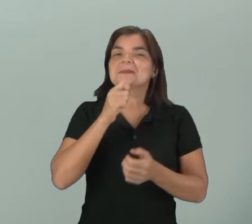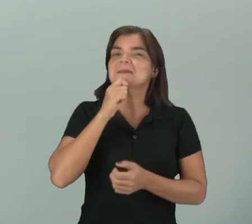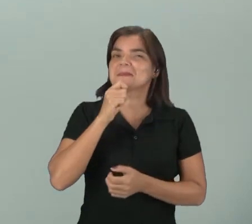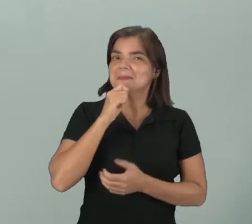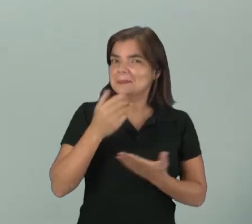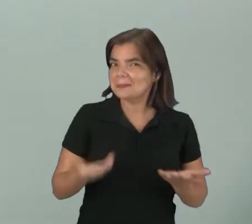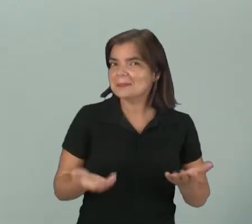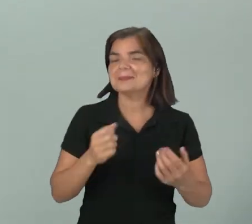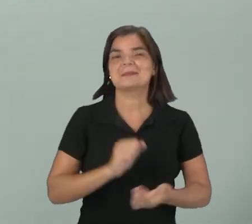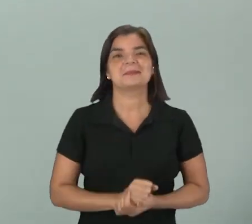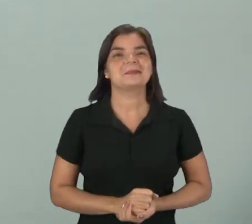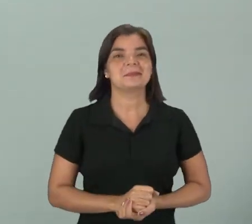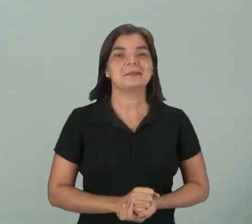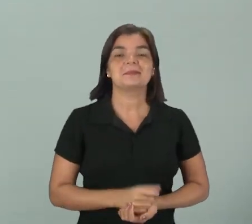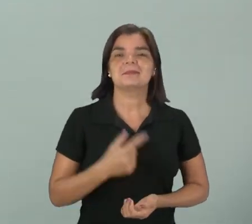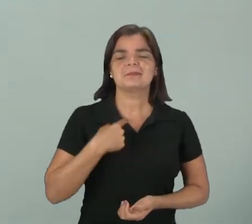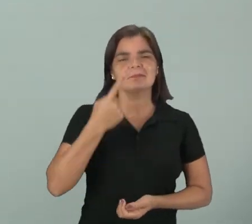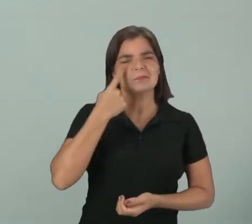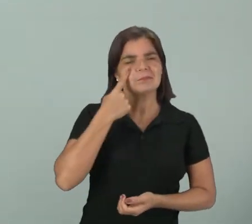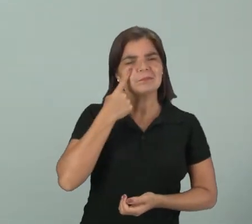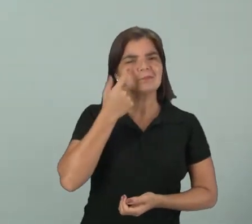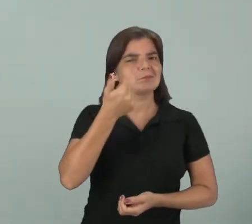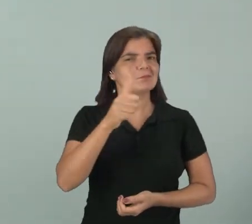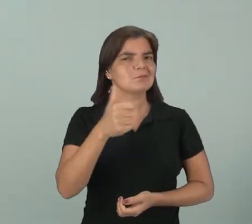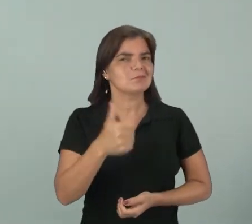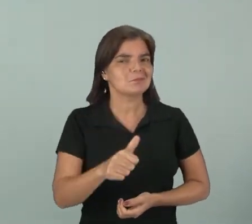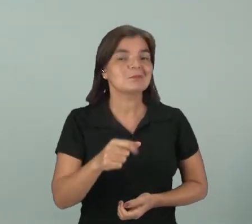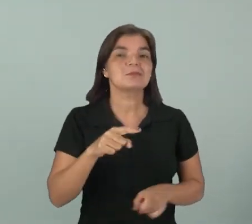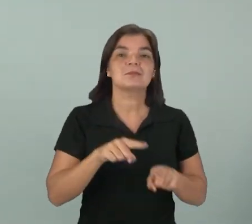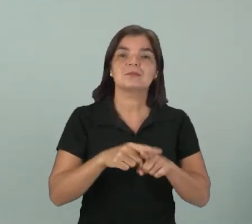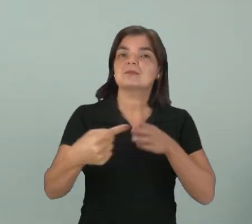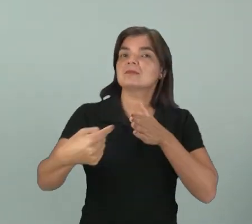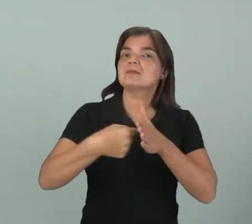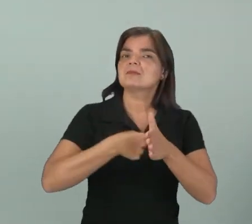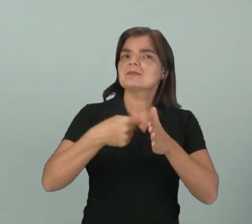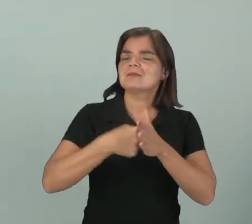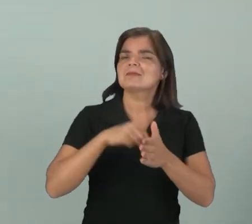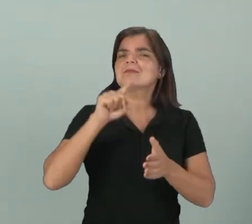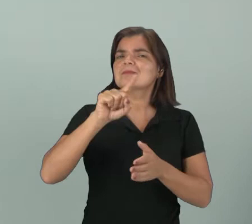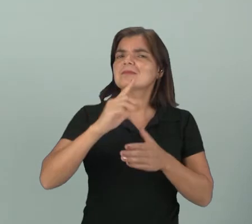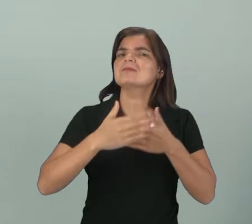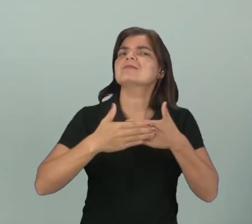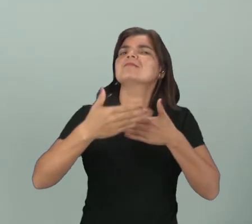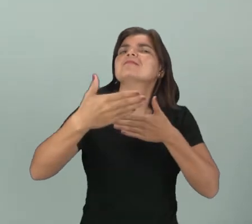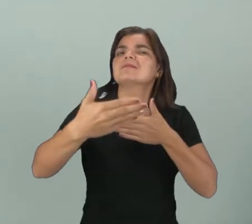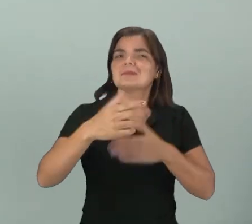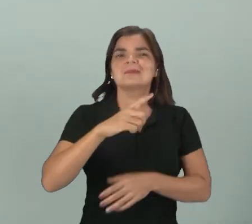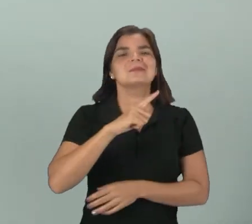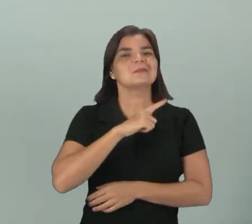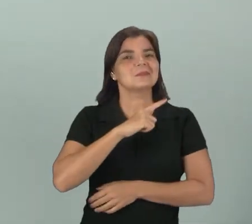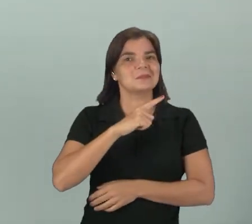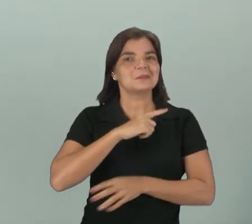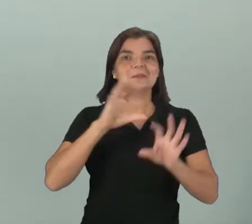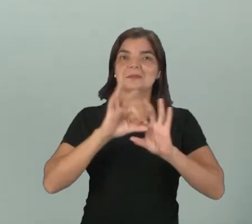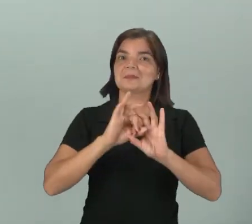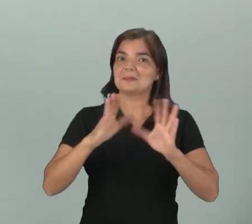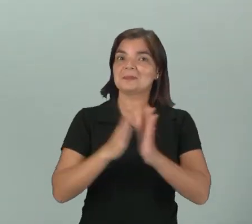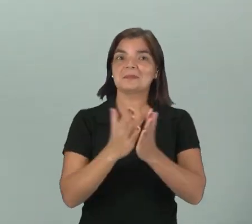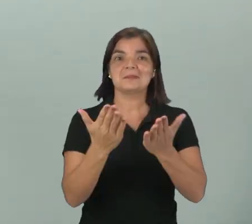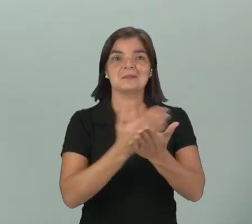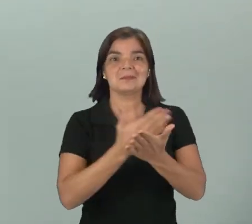hoje. Quer fazer uma analogia? É só a gente se perguntar se daqui mais alguns anos nós teremos